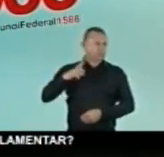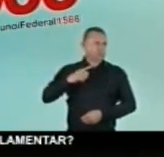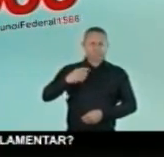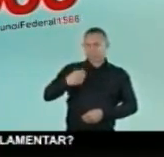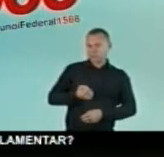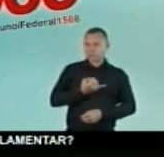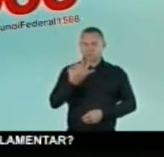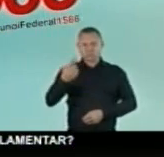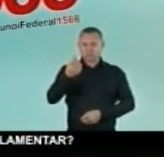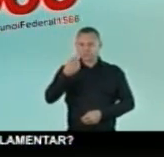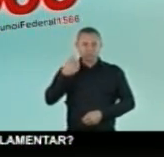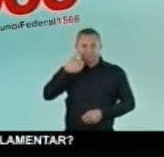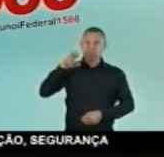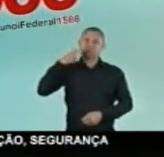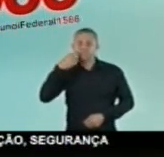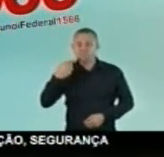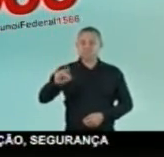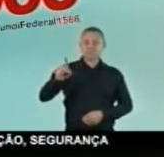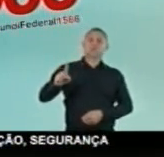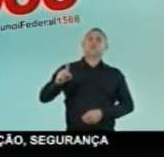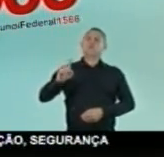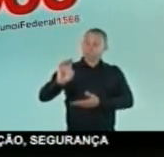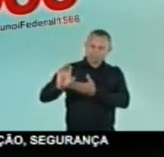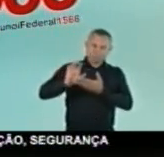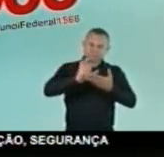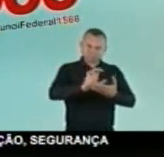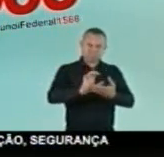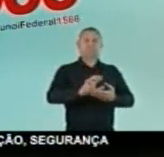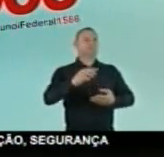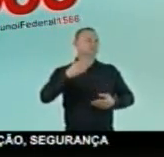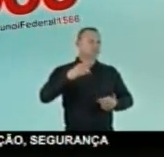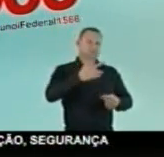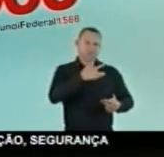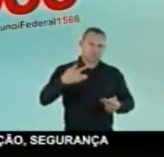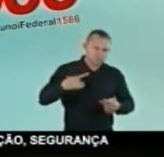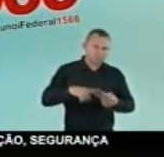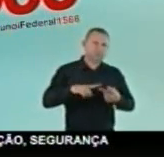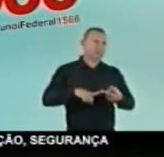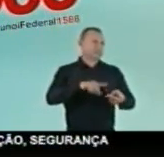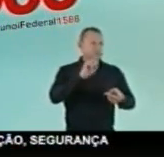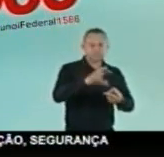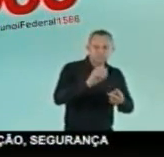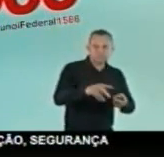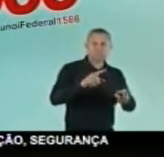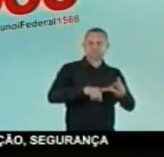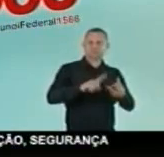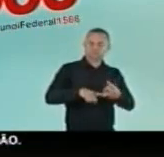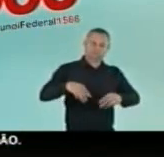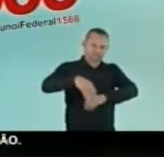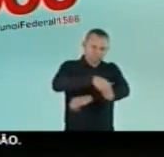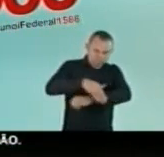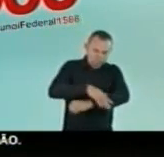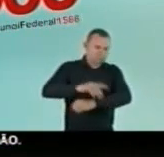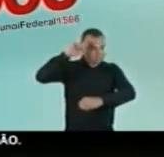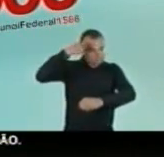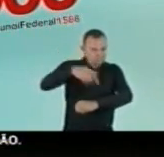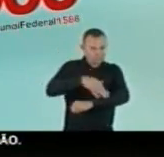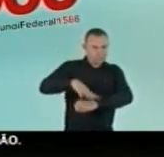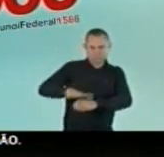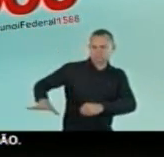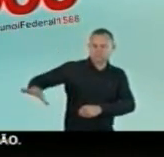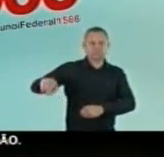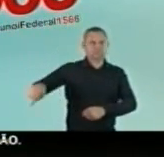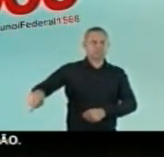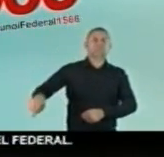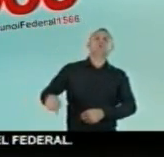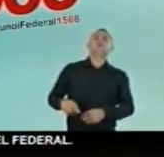reais por ano de emenda parlamentar? Quer investir todo esse dinheiro na saúde, educação, segurança e pavimentação asfáltica